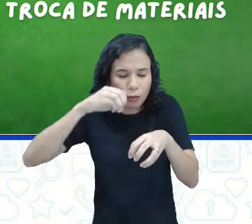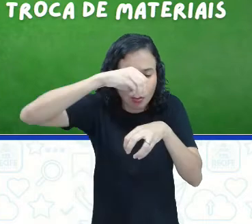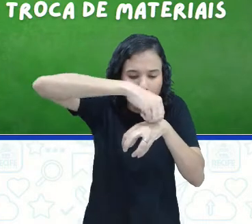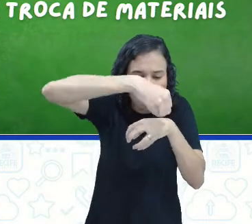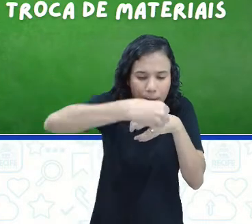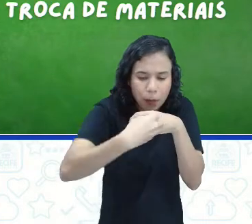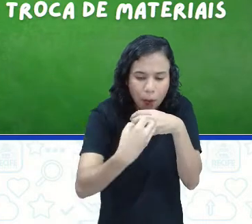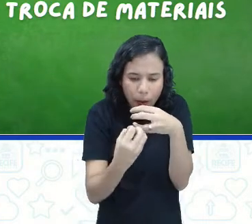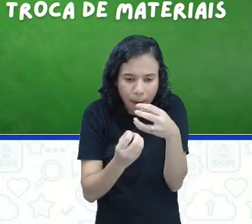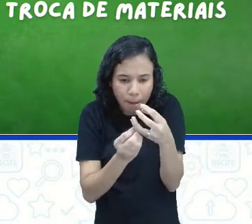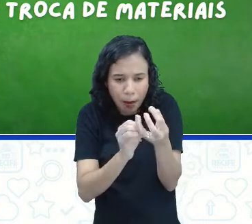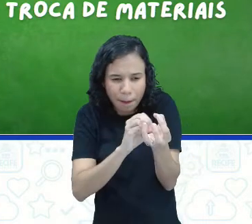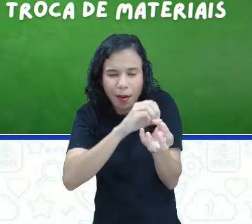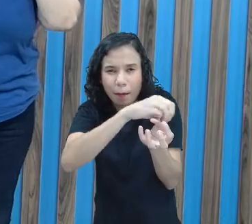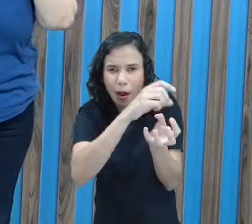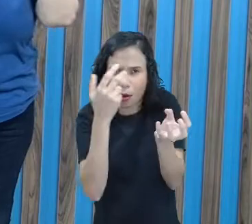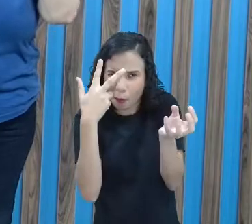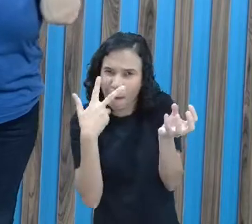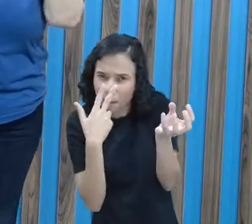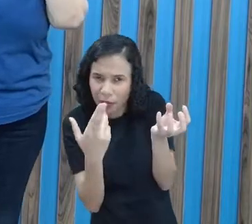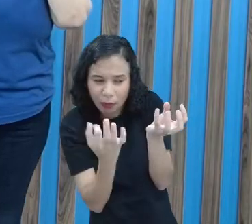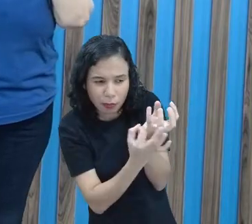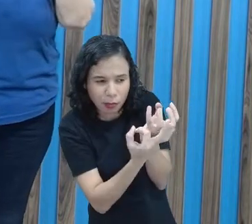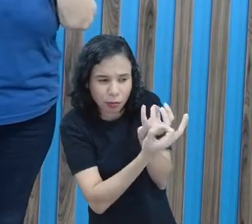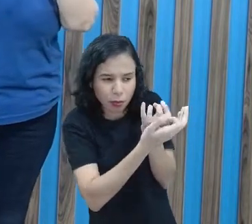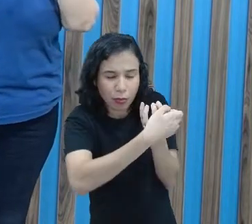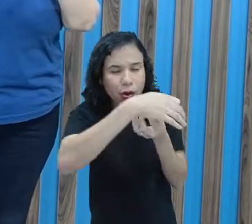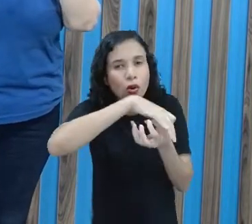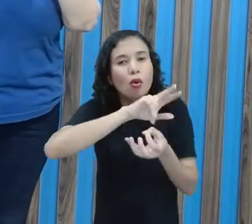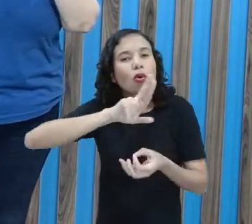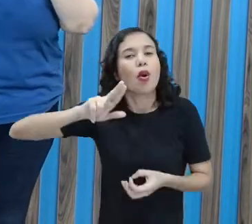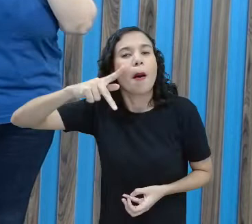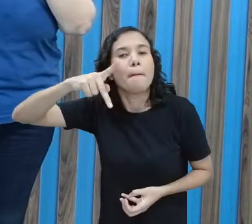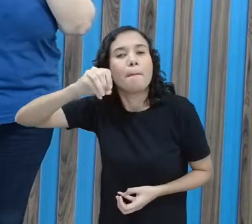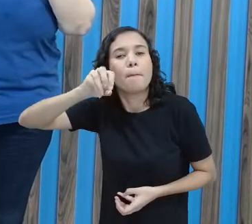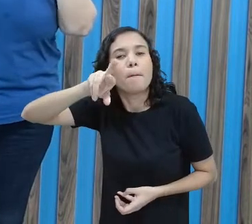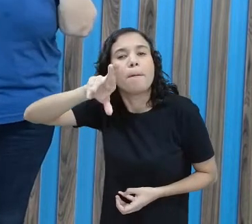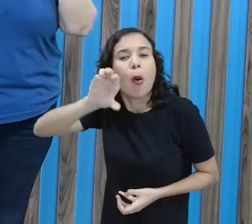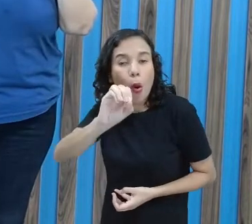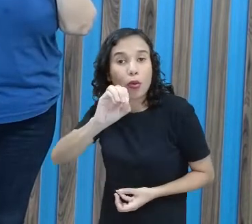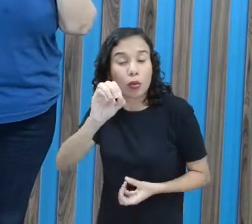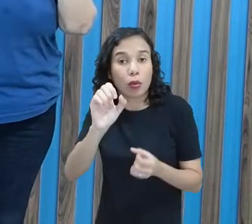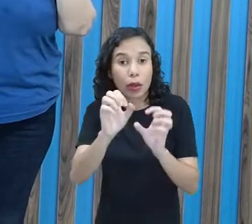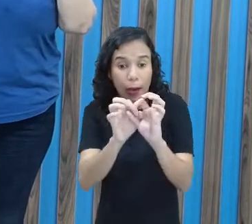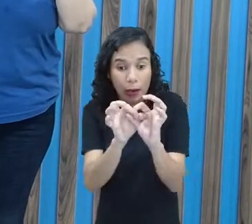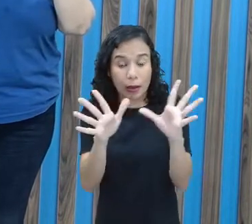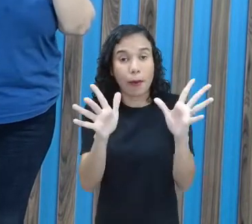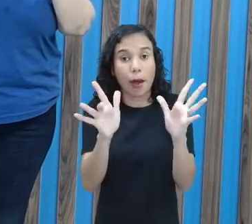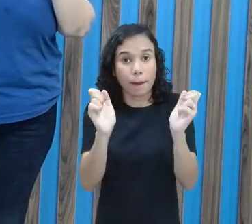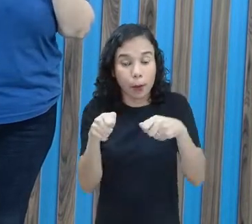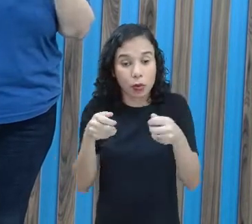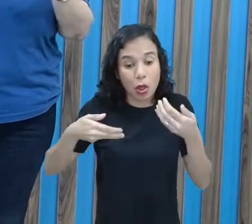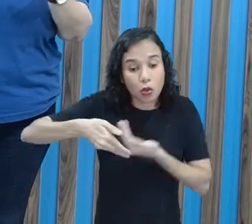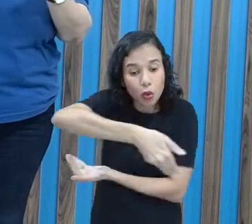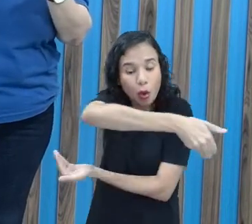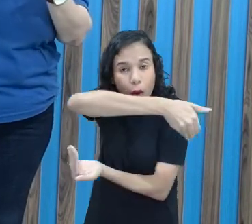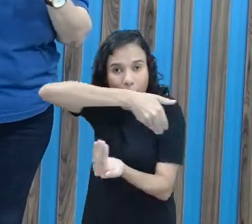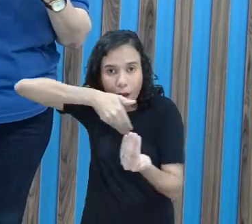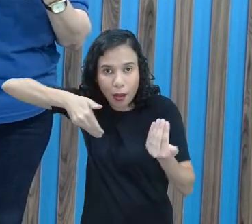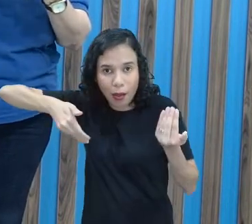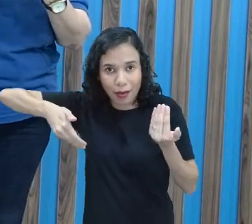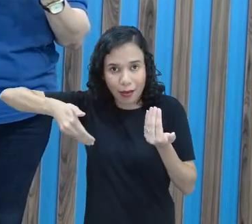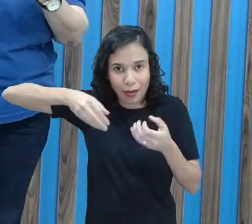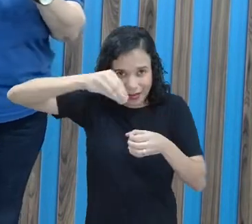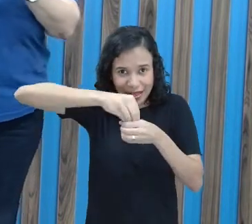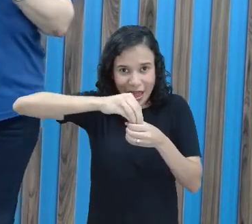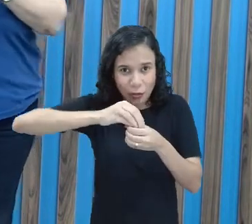membraninha? Pronto. Então, essas bolinhas aí são os porozinhos. Esses poros permitem que sejam trocadas substâncias de